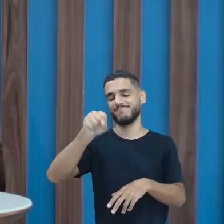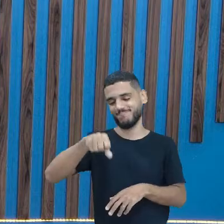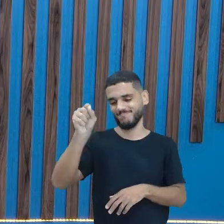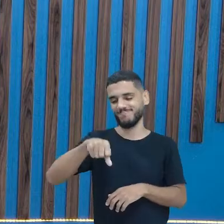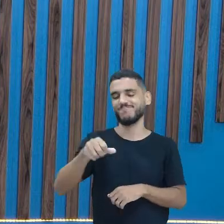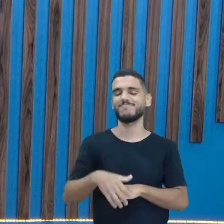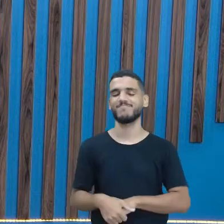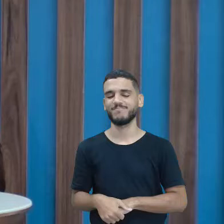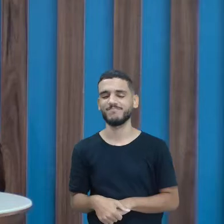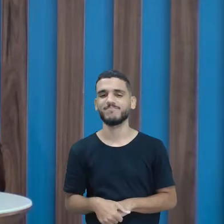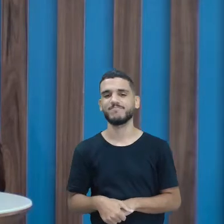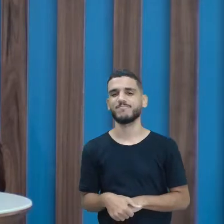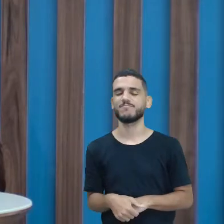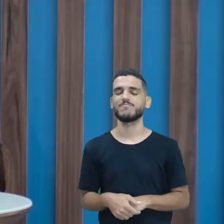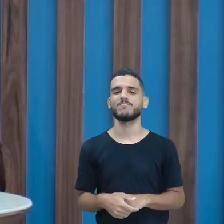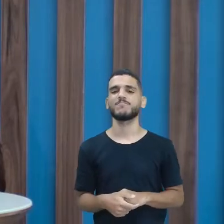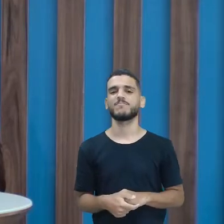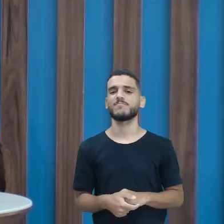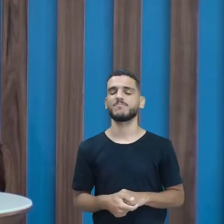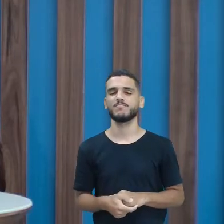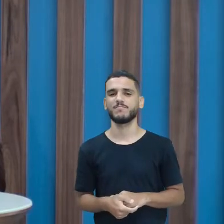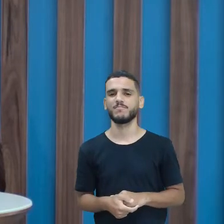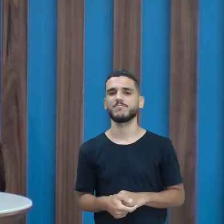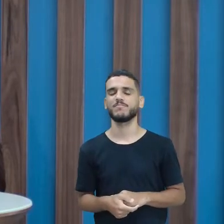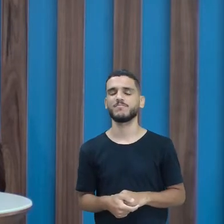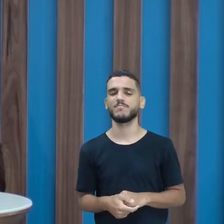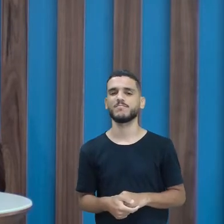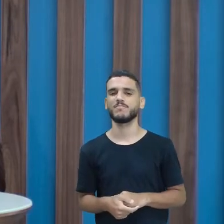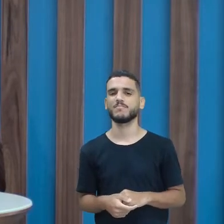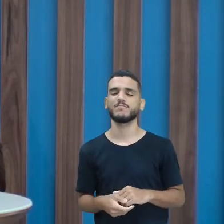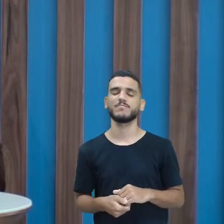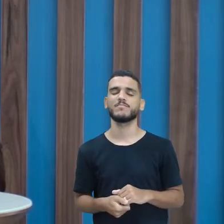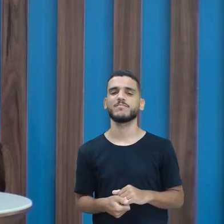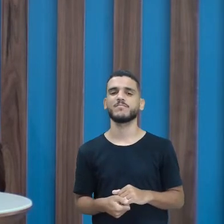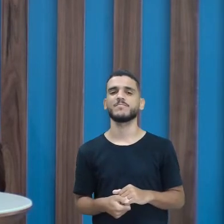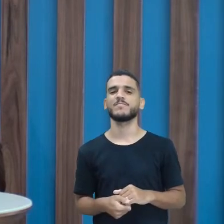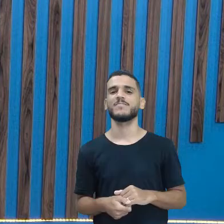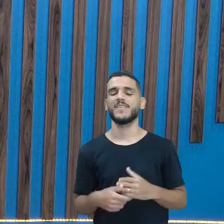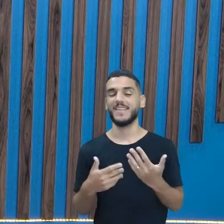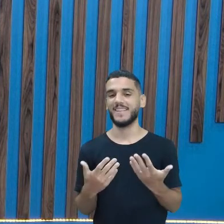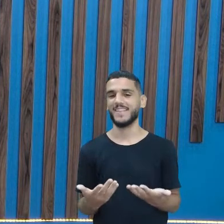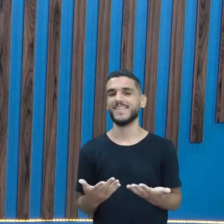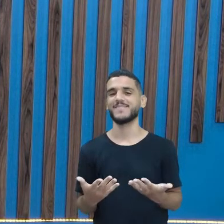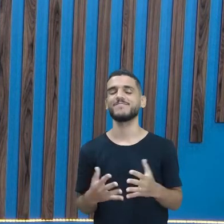Legal. 4 janelas, A varanda não conta como janela, é um janelão.